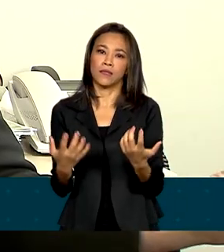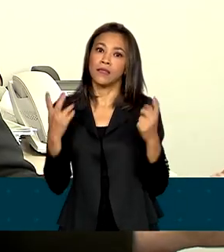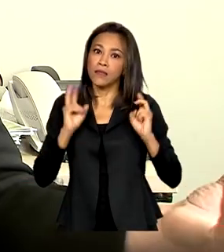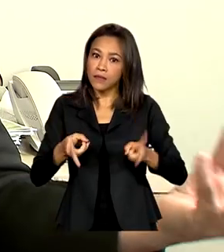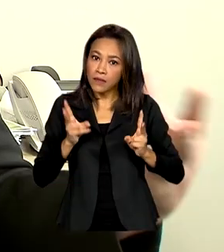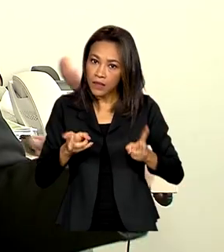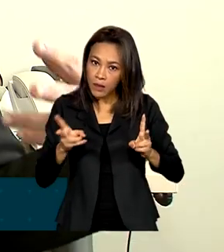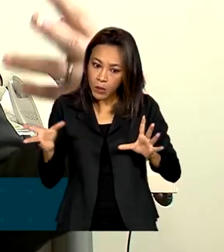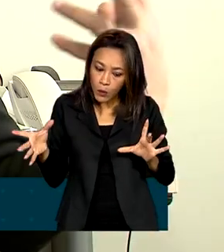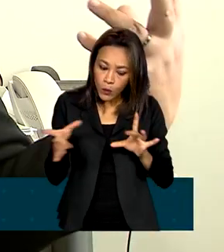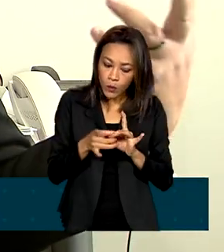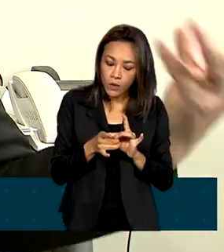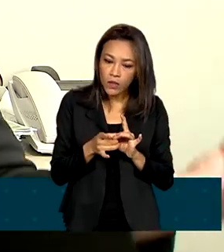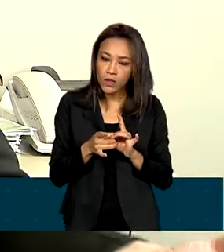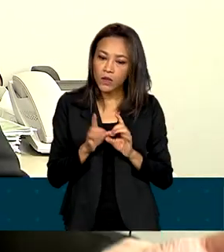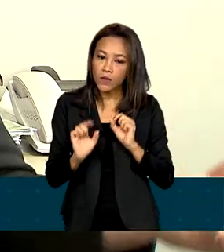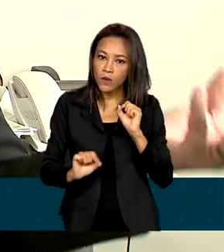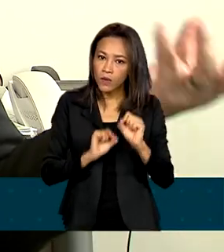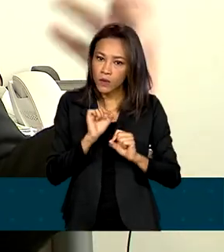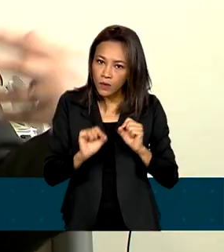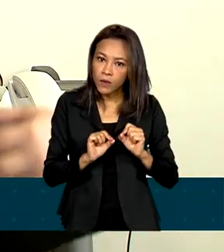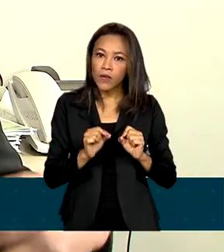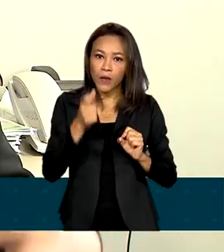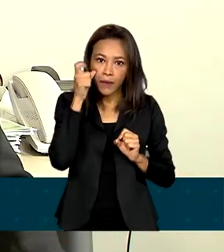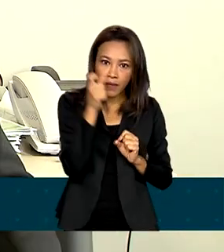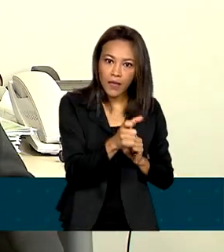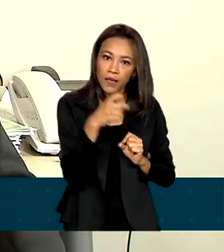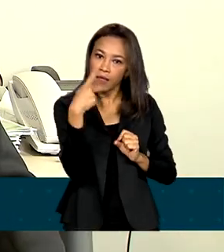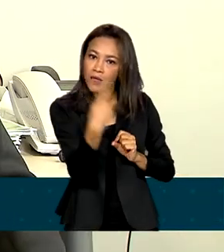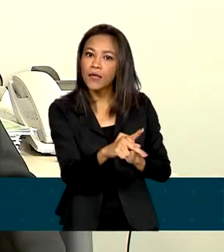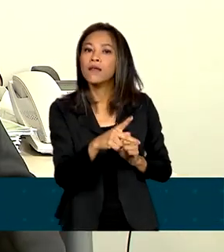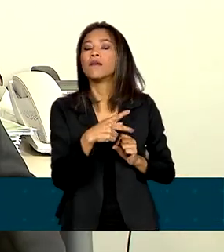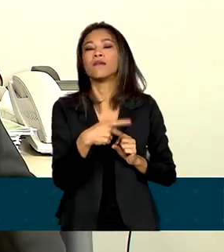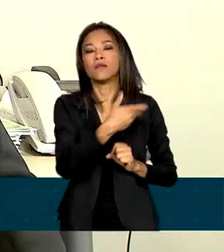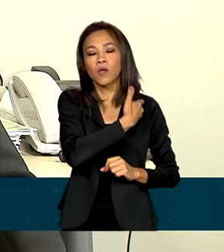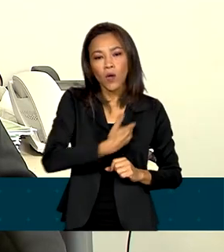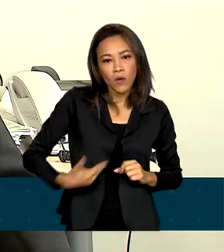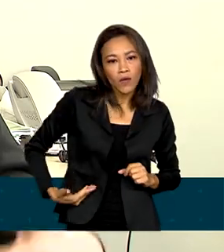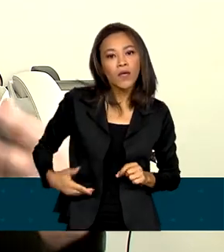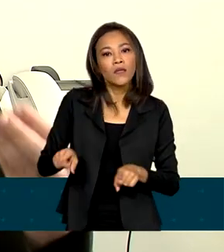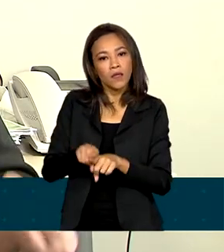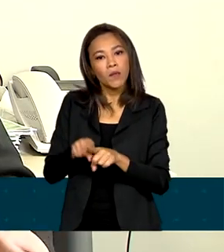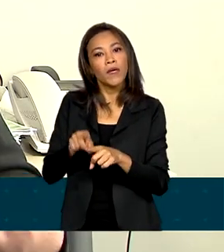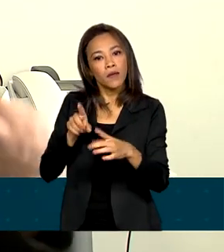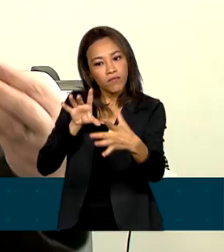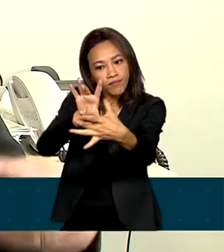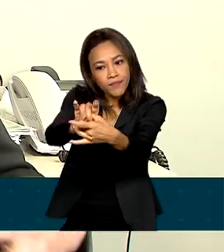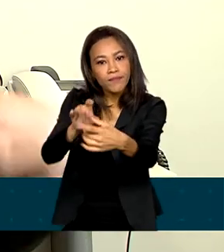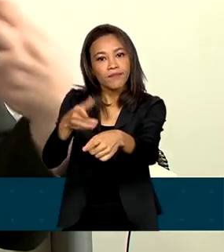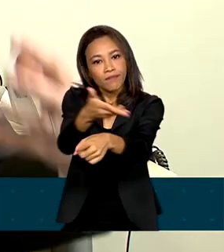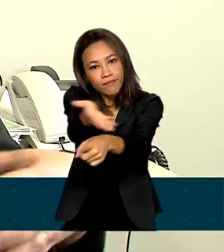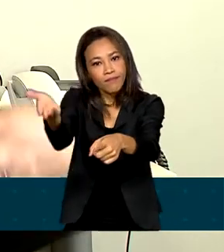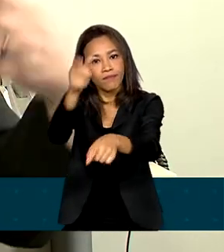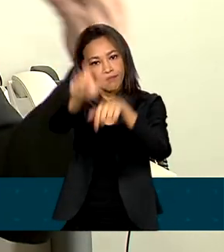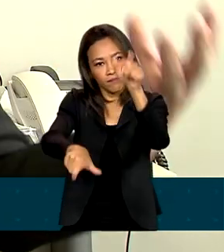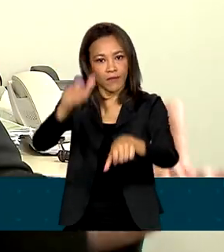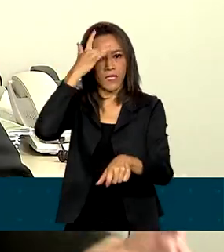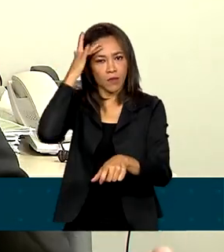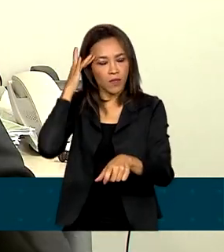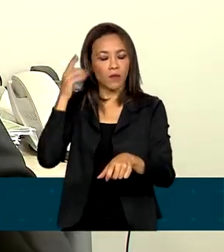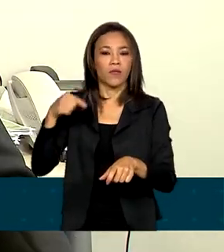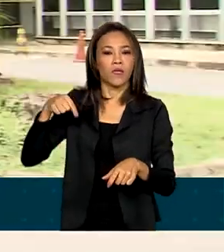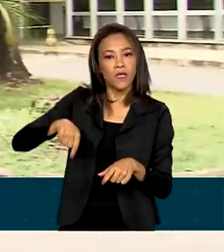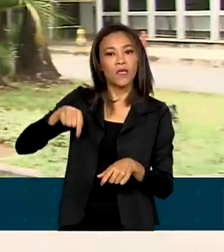o interesse do gestor público e também com a necessidade dos usuários, mas também permitiu que pudéssemos avançar